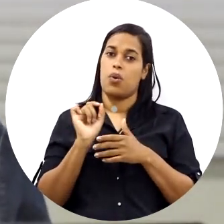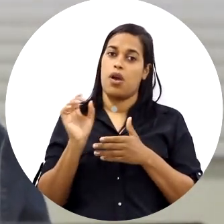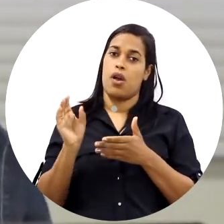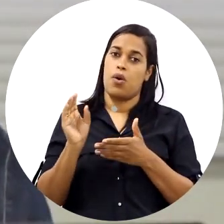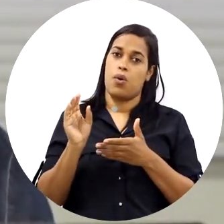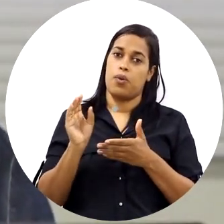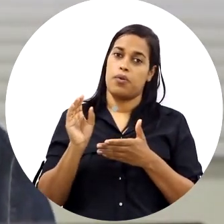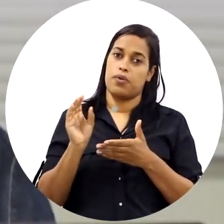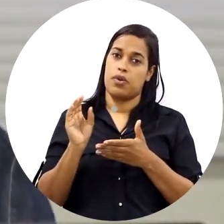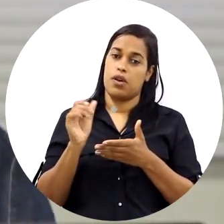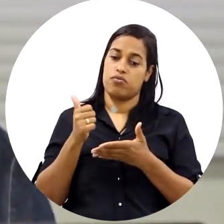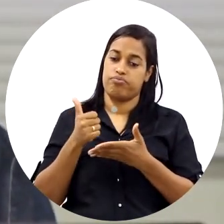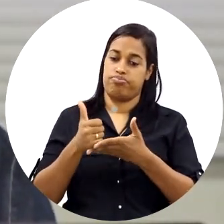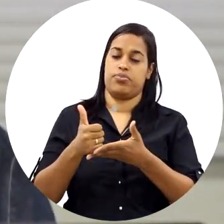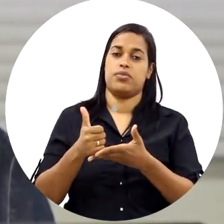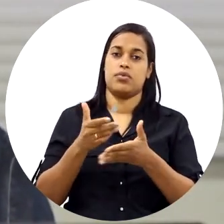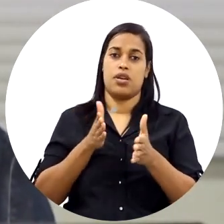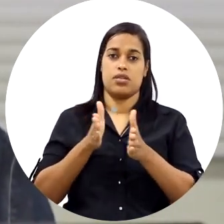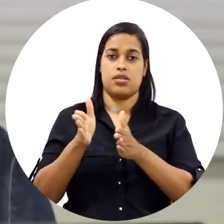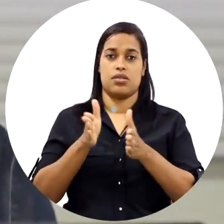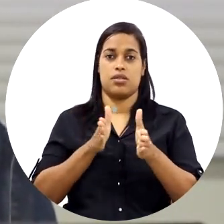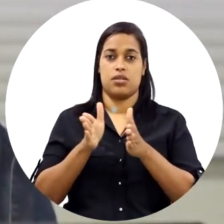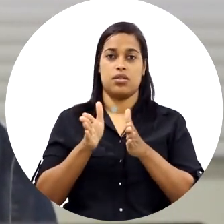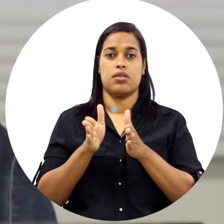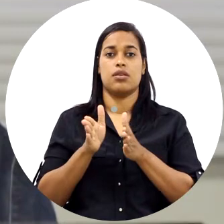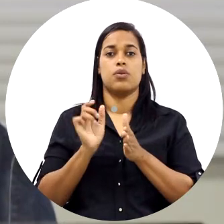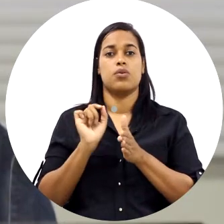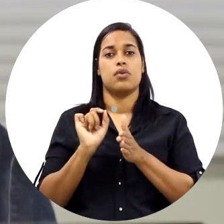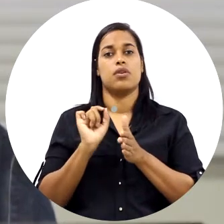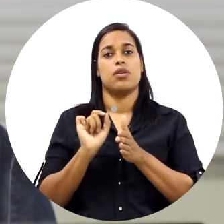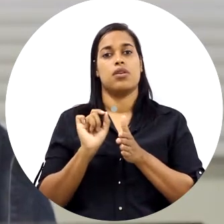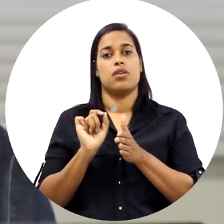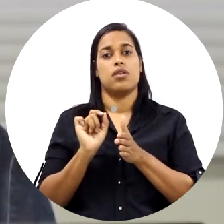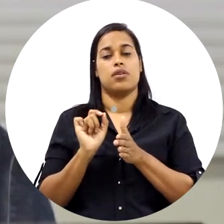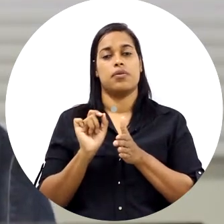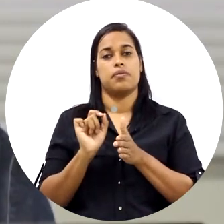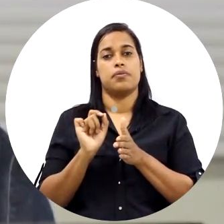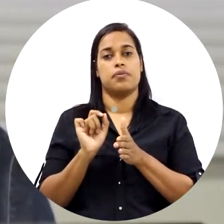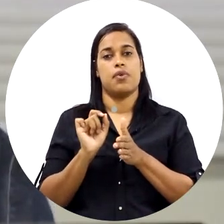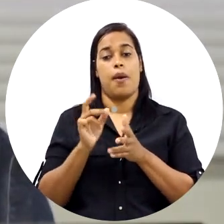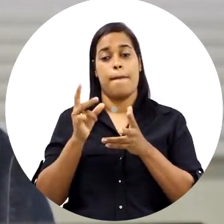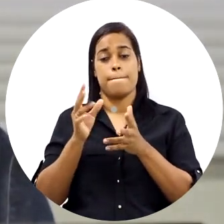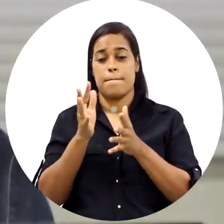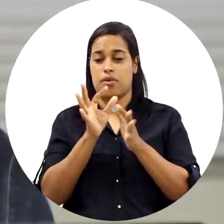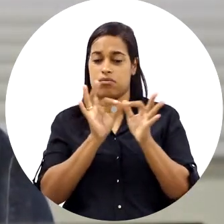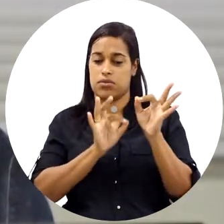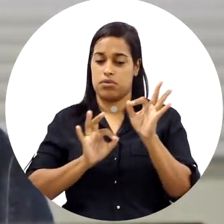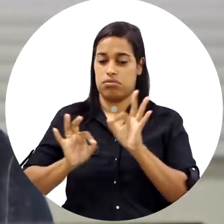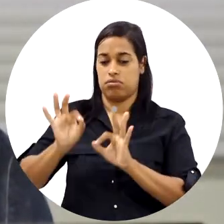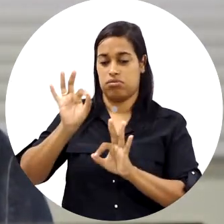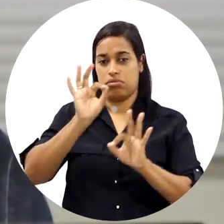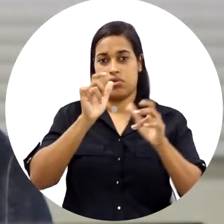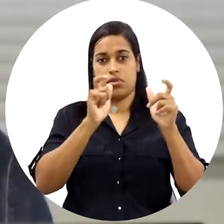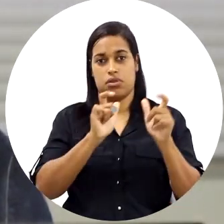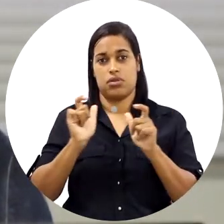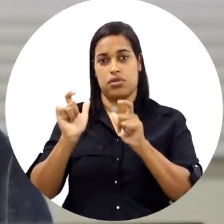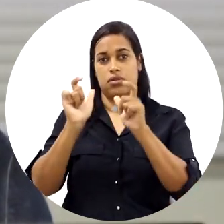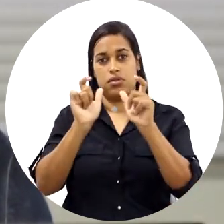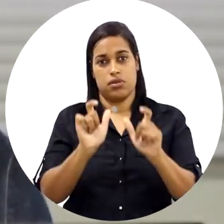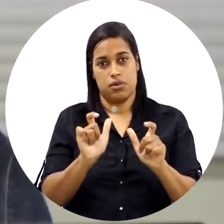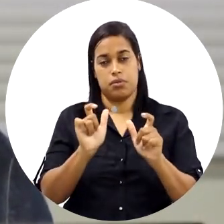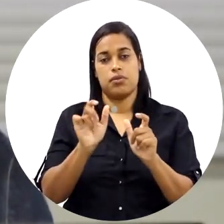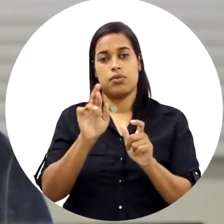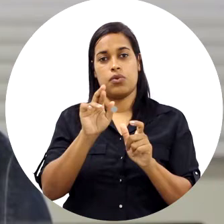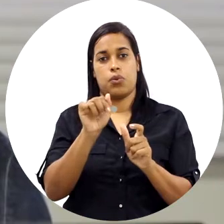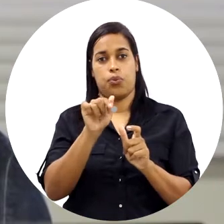recurso que permite você estar, nesse caso, personalizando o teu ambiente de trabalho